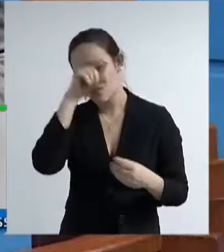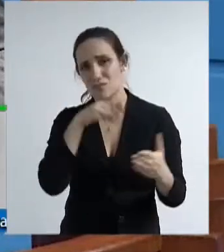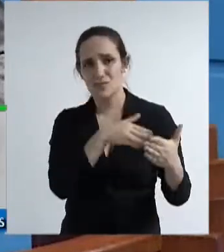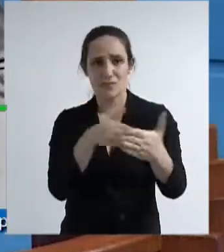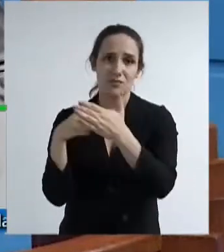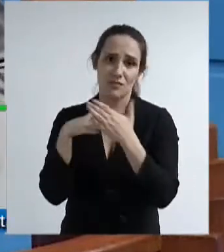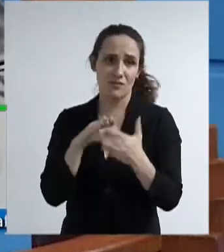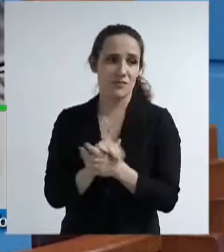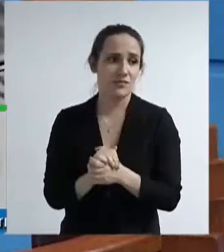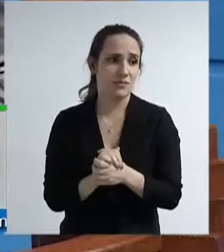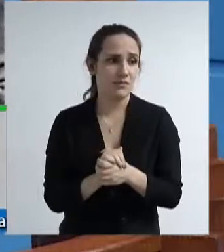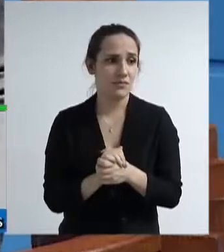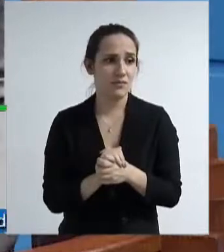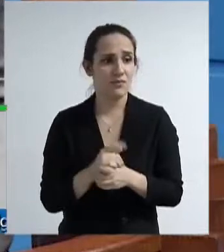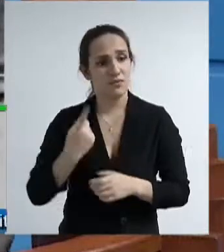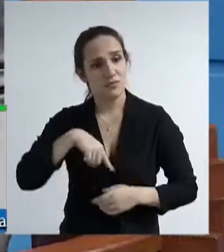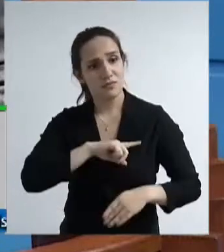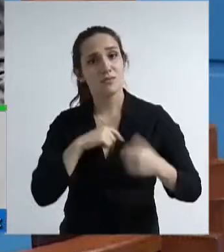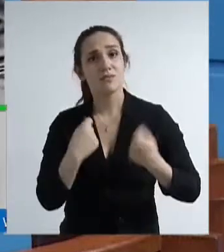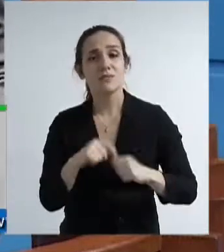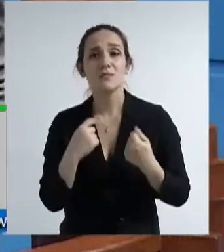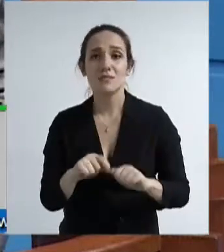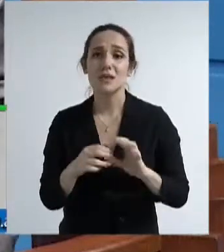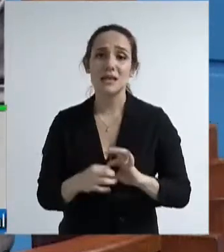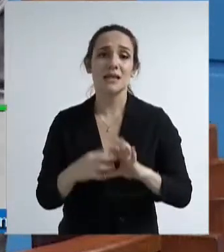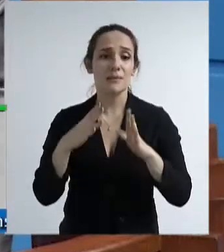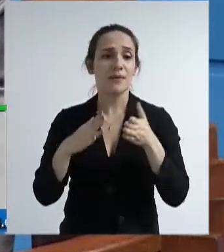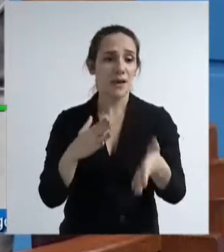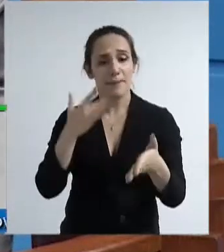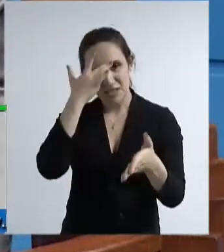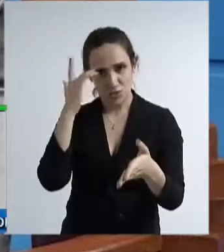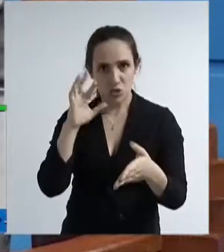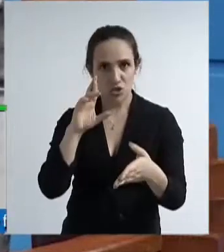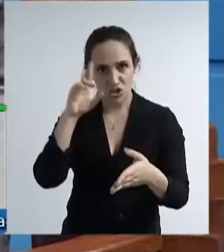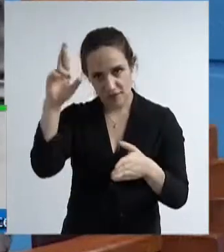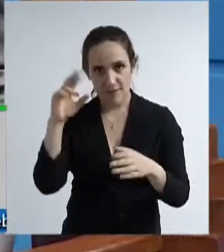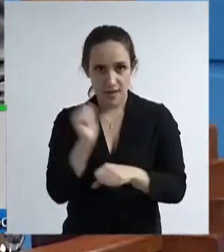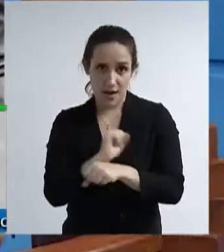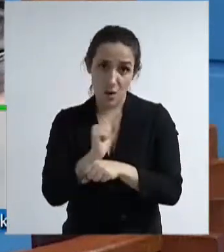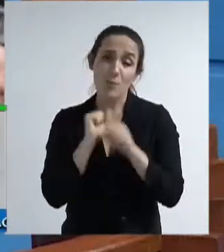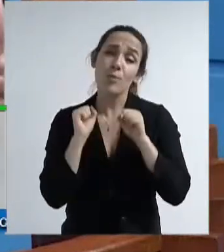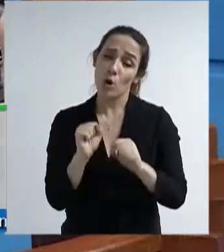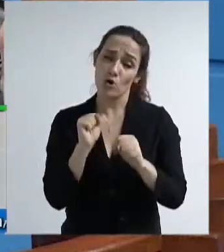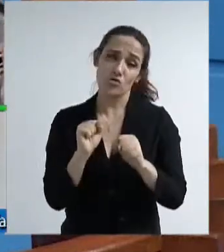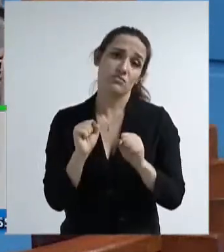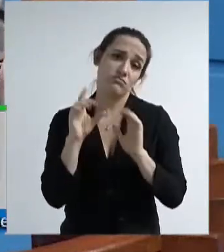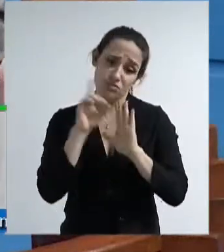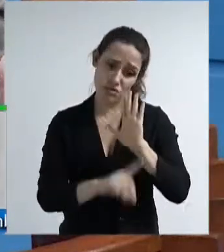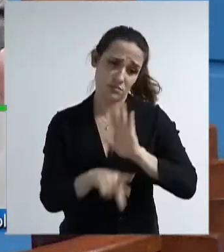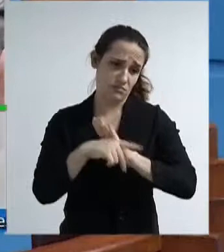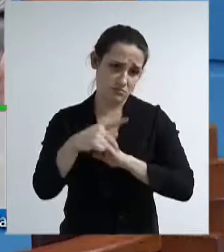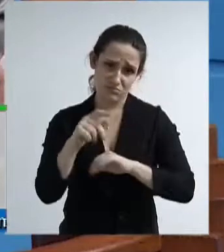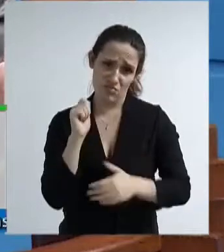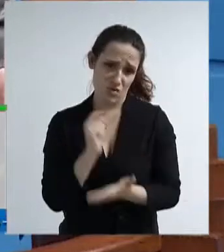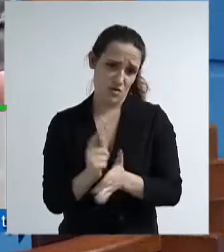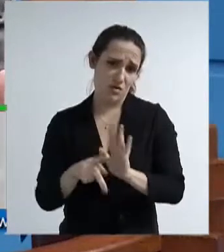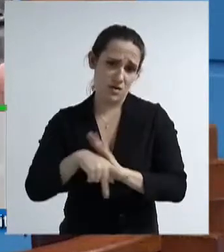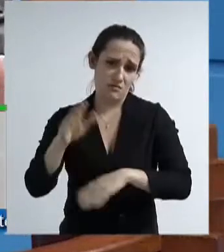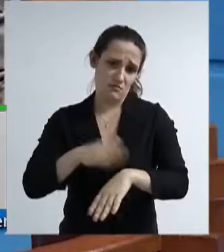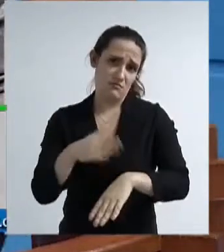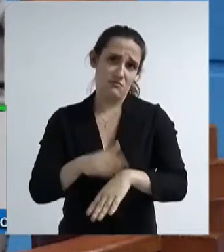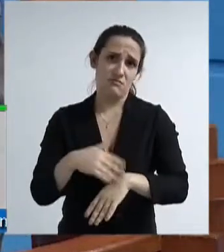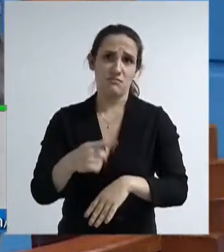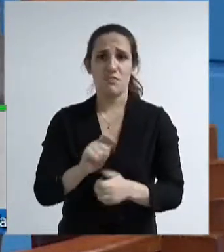devemos, no mínimo, assegurar aos proprietários dos veículos o direito de fazer as